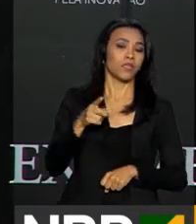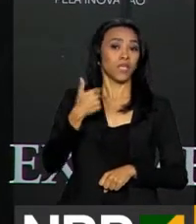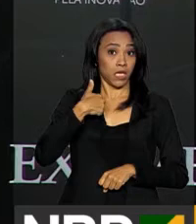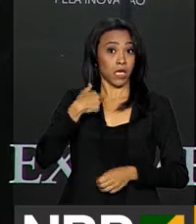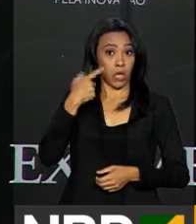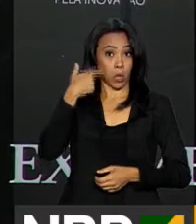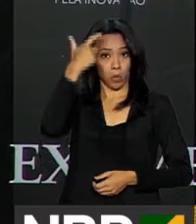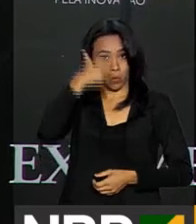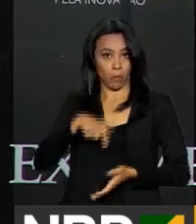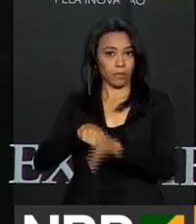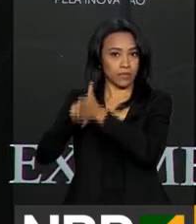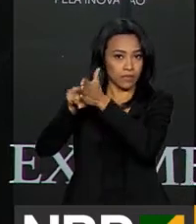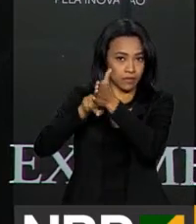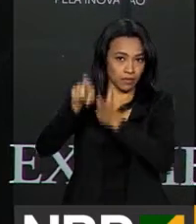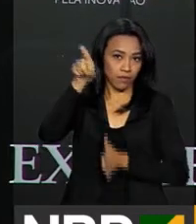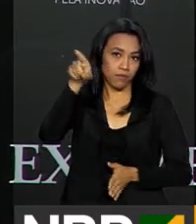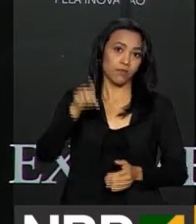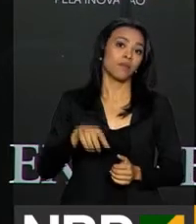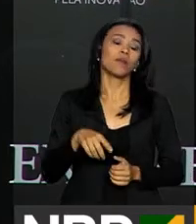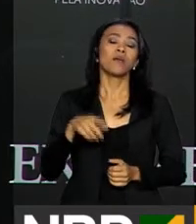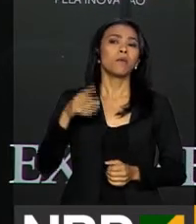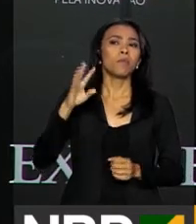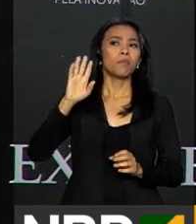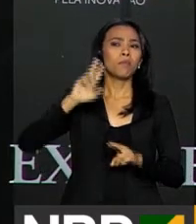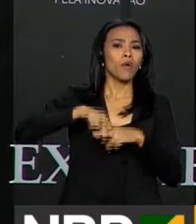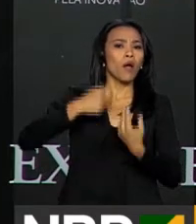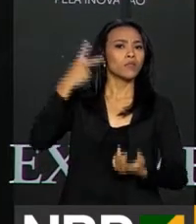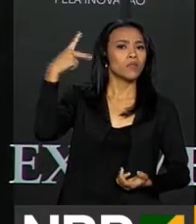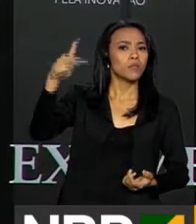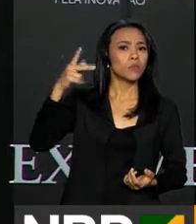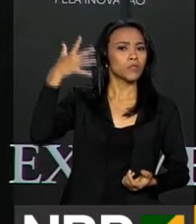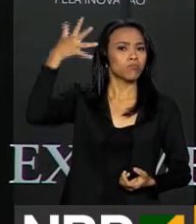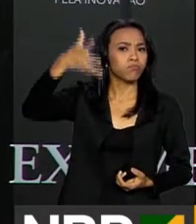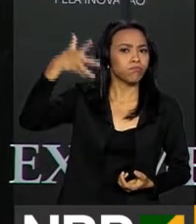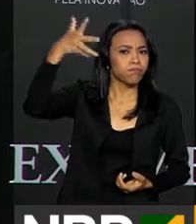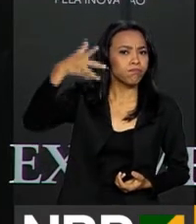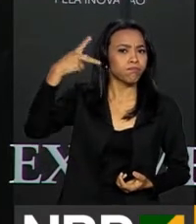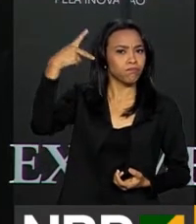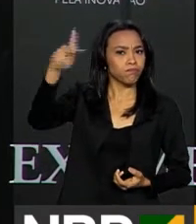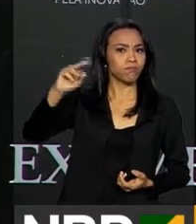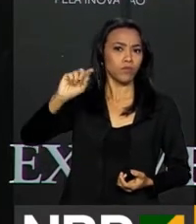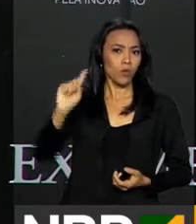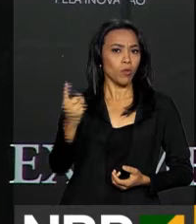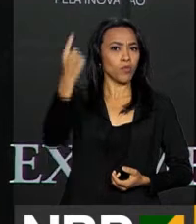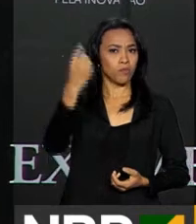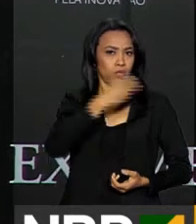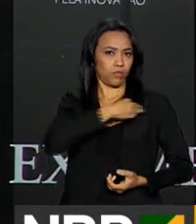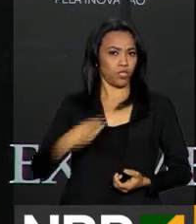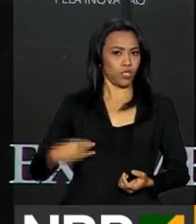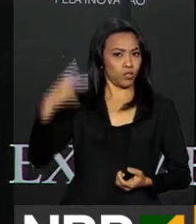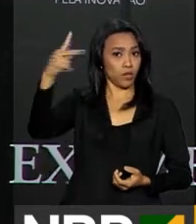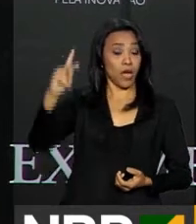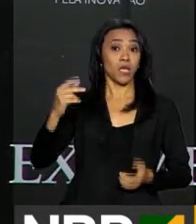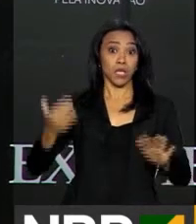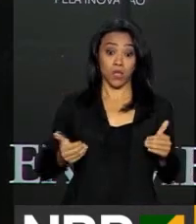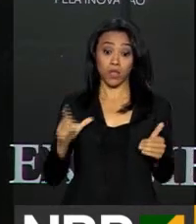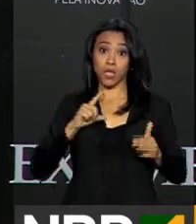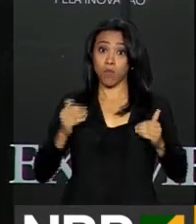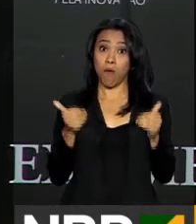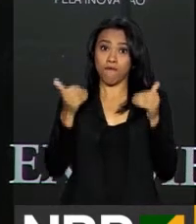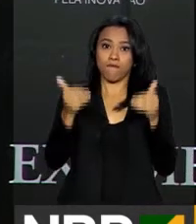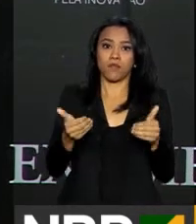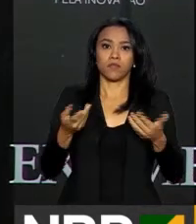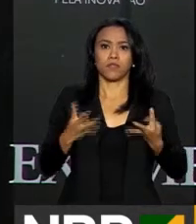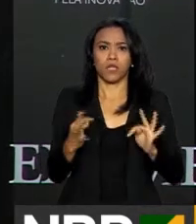pesquisei, mas pelas palavras, pelo depoimento do primeiro-ministro Modi, é o avanço tecnológico extraordinário da